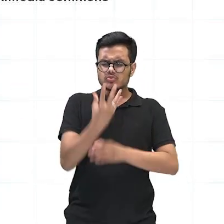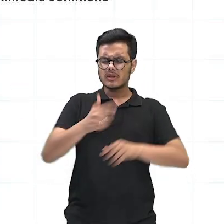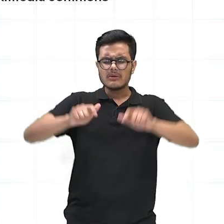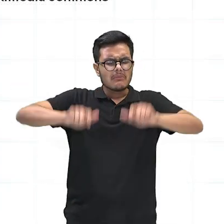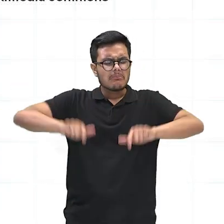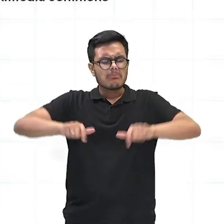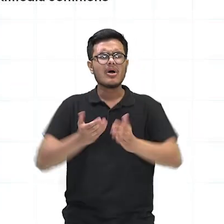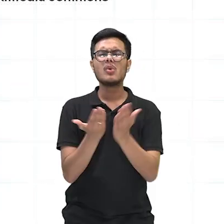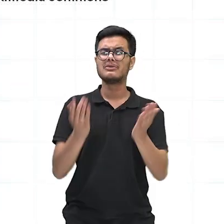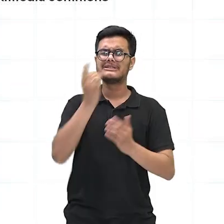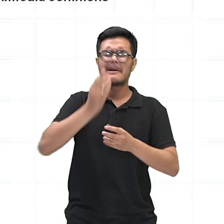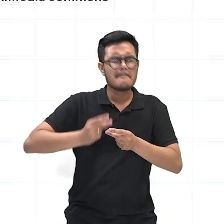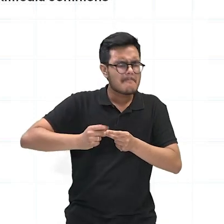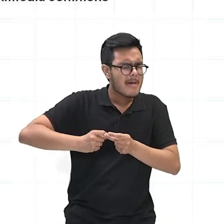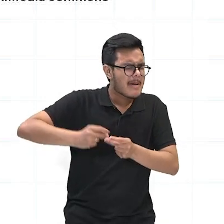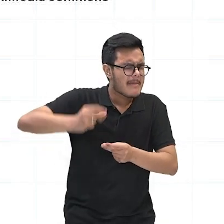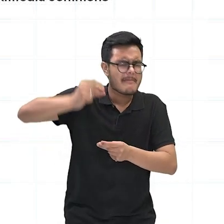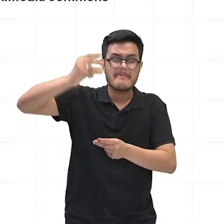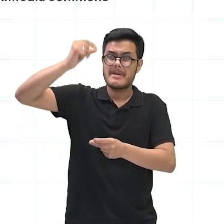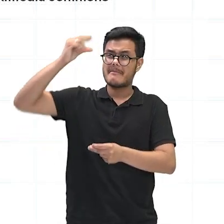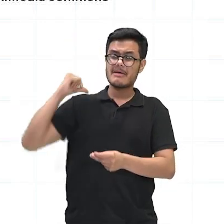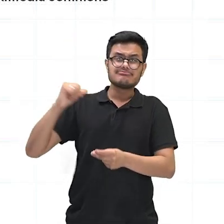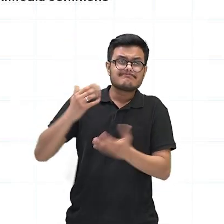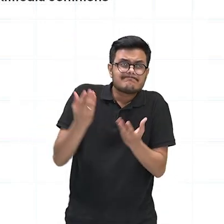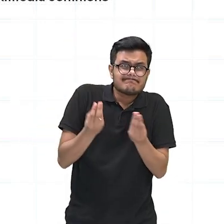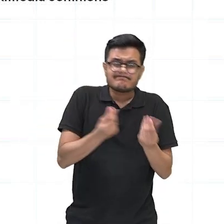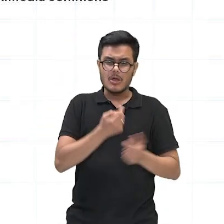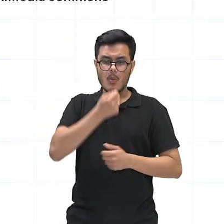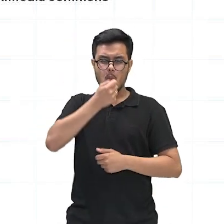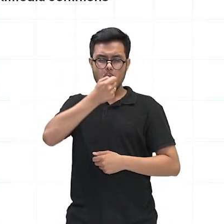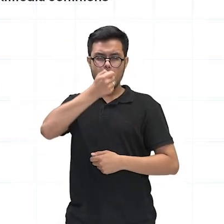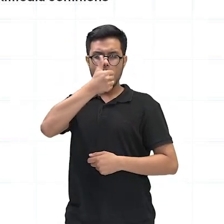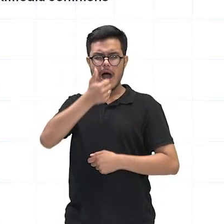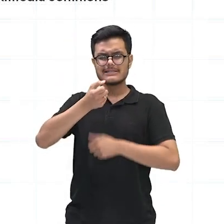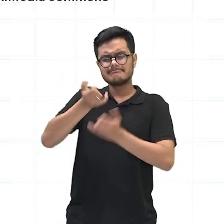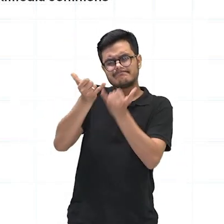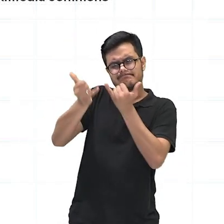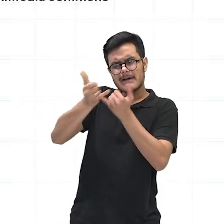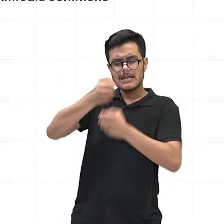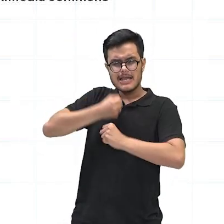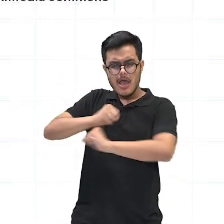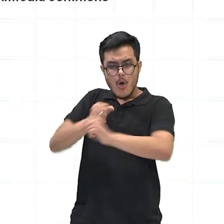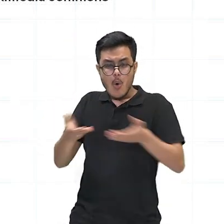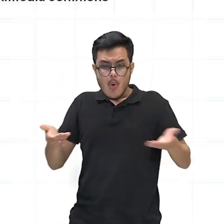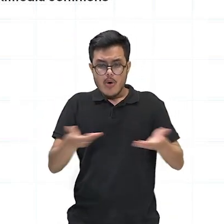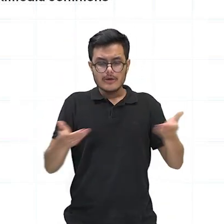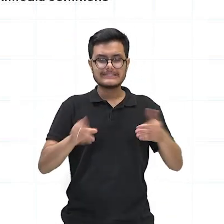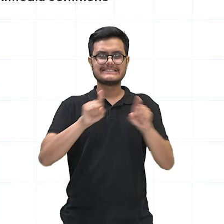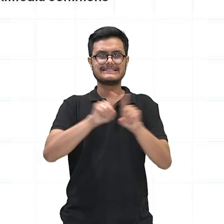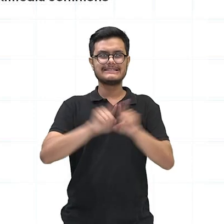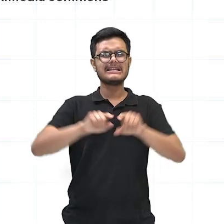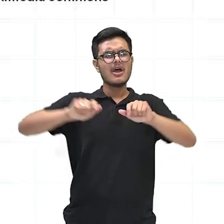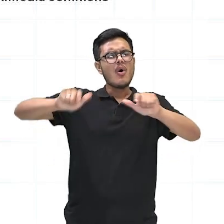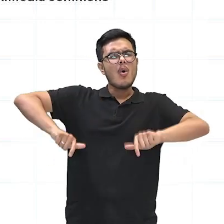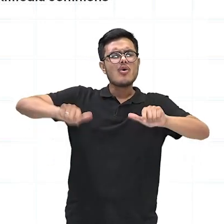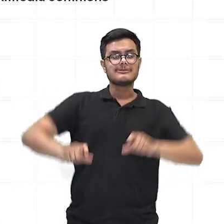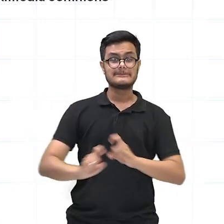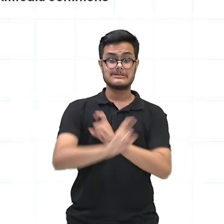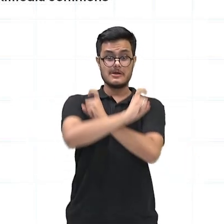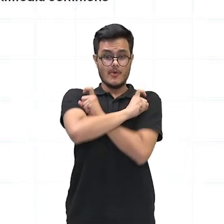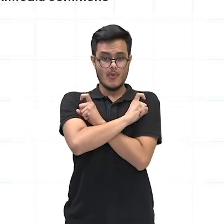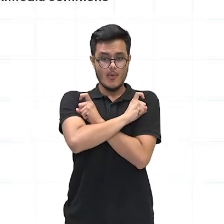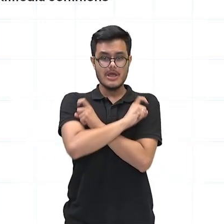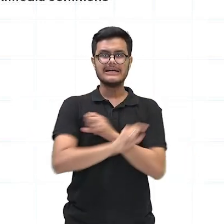tempo, tá? E a versão mais próxima do esporte, como conhecemos hoje, surgiu lá no Egito por volta